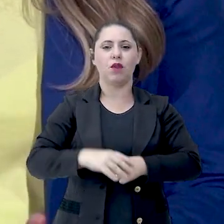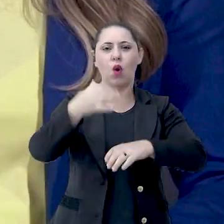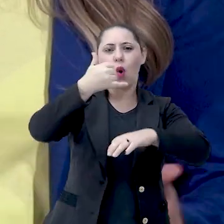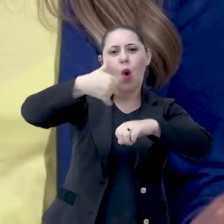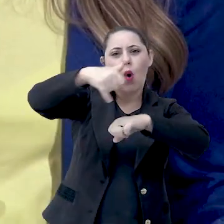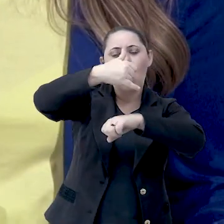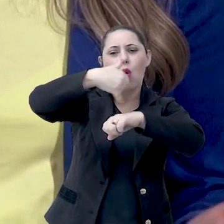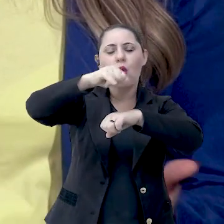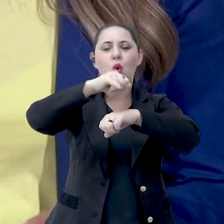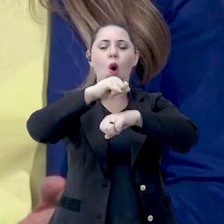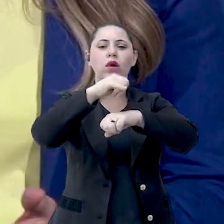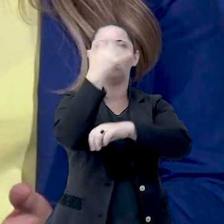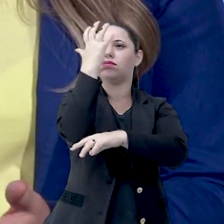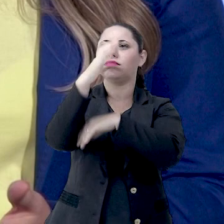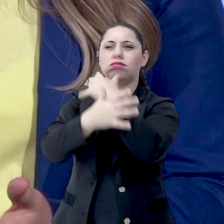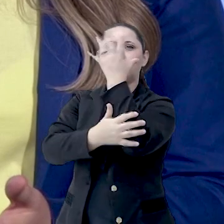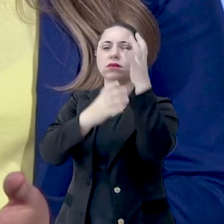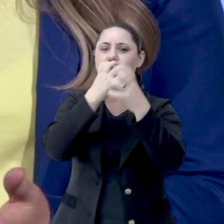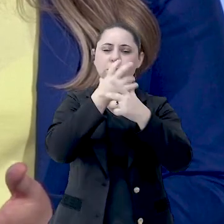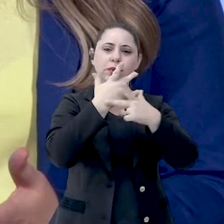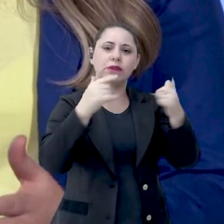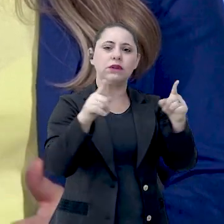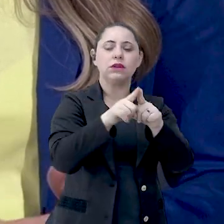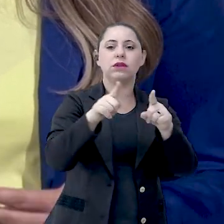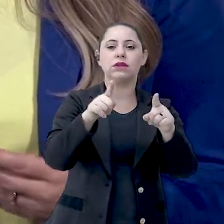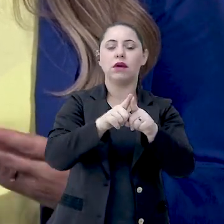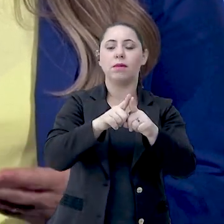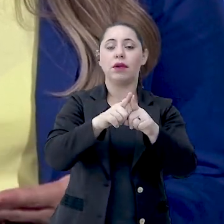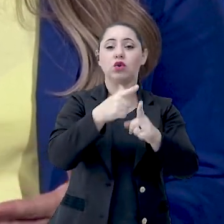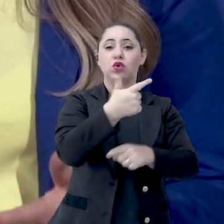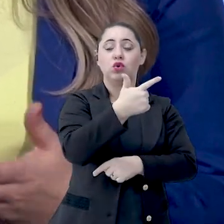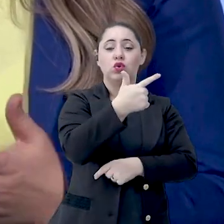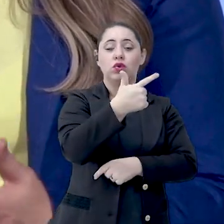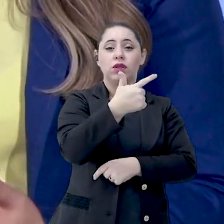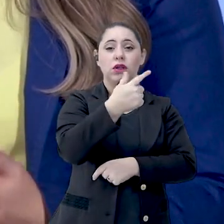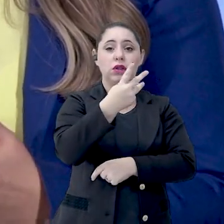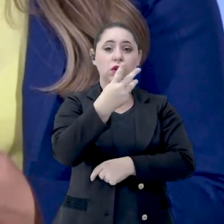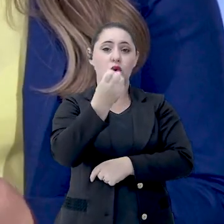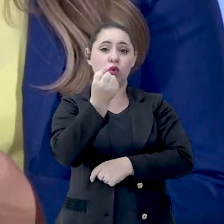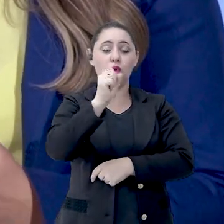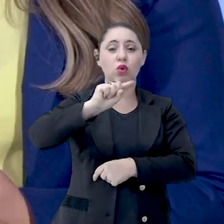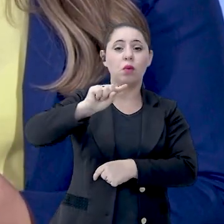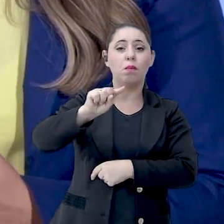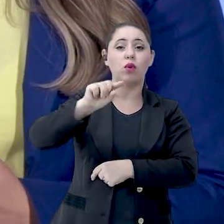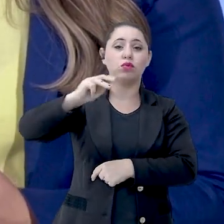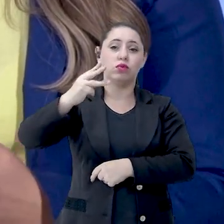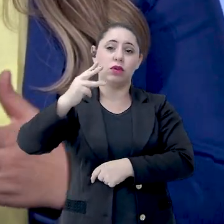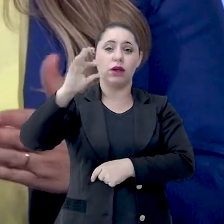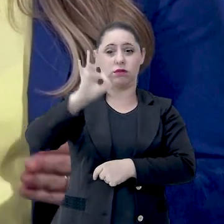178,02%. Óleos e gorduras vegetais e animais com elevação de